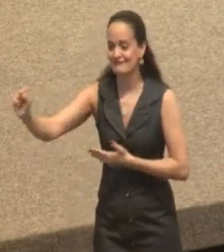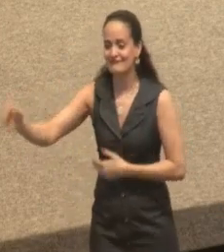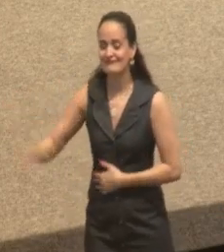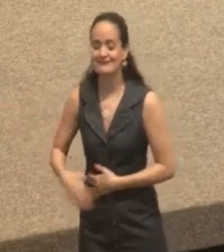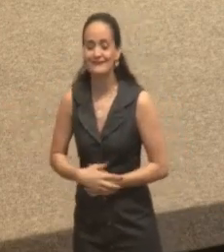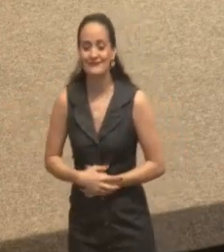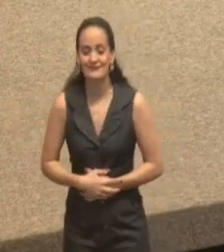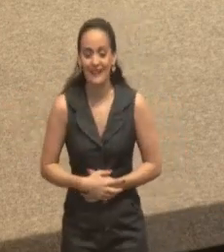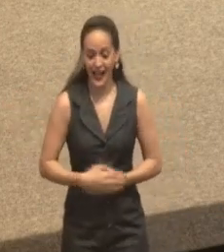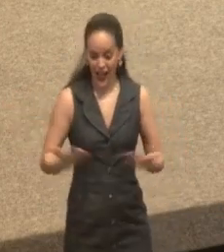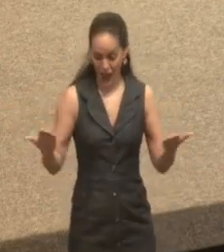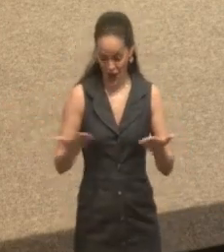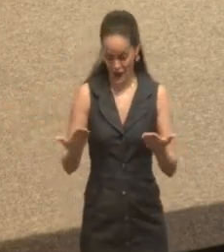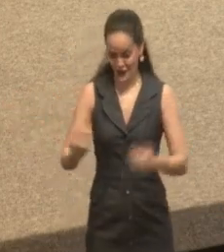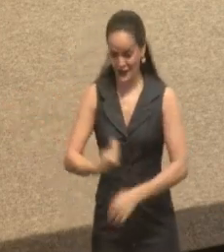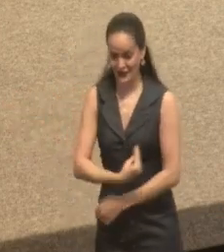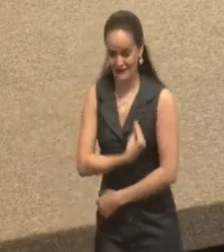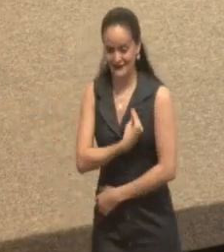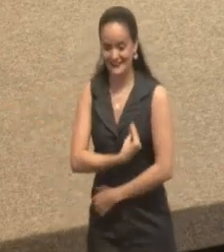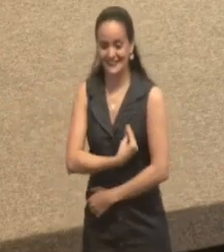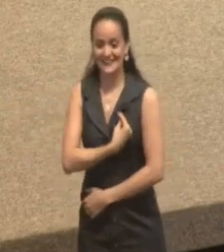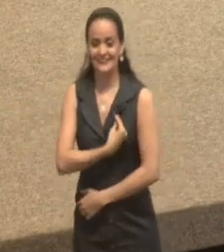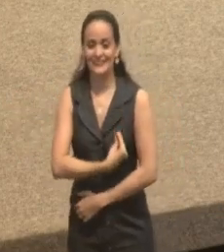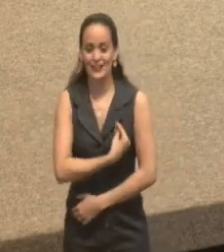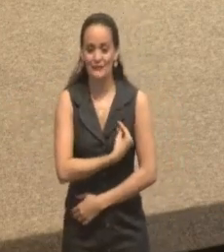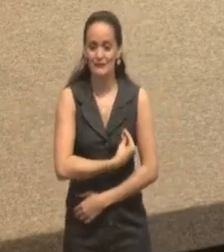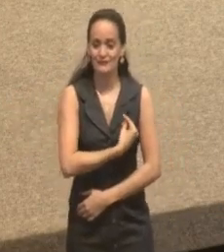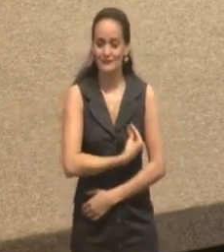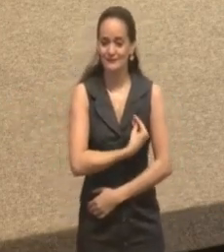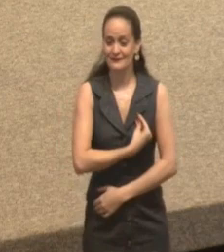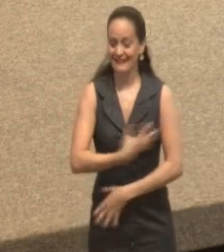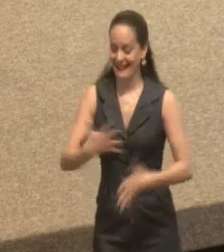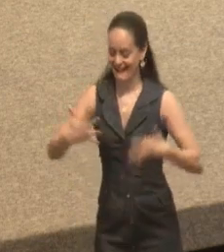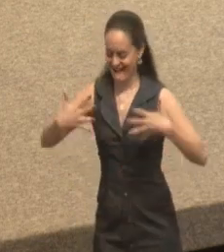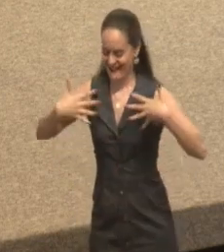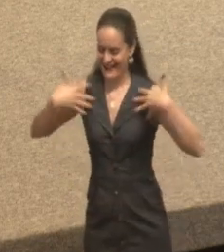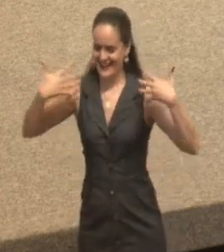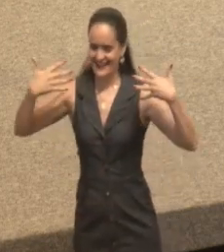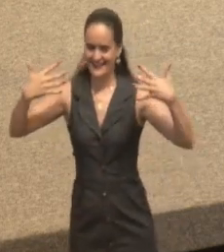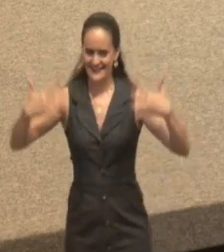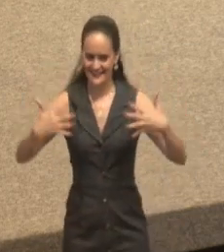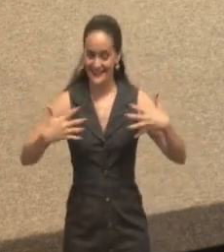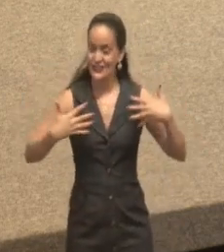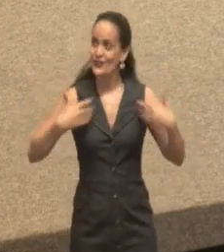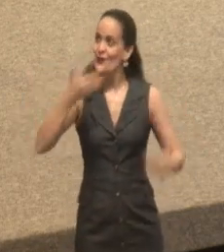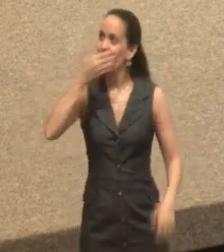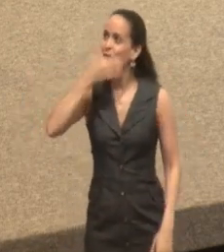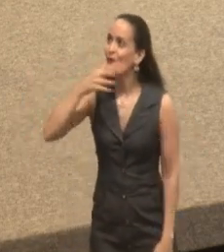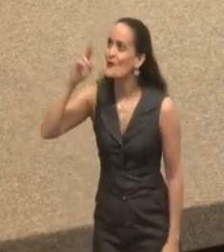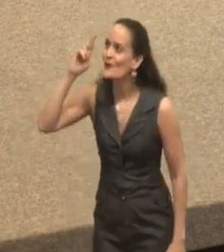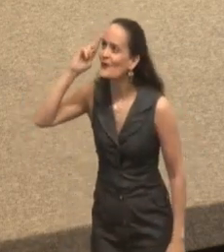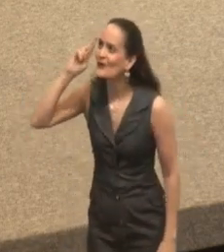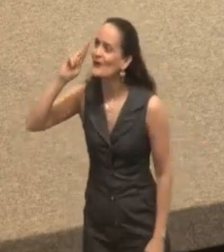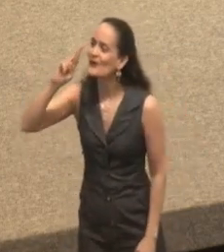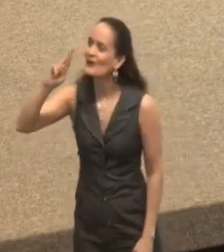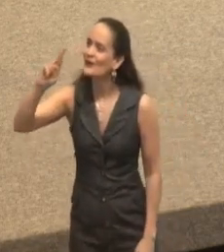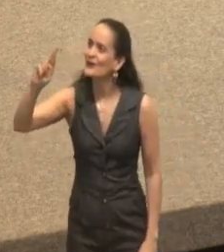foi. Vivo agora na alegria do